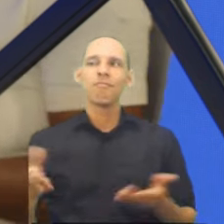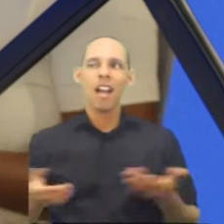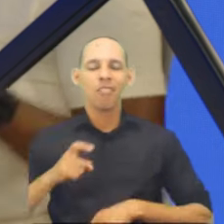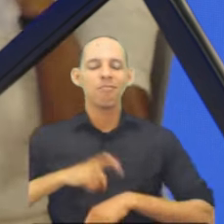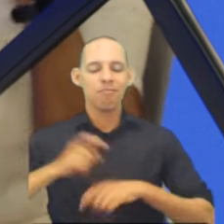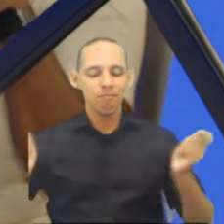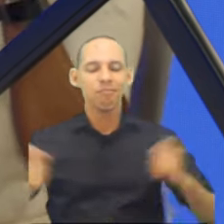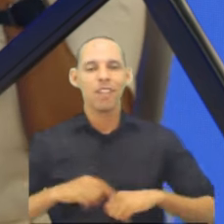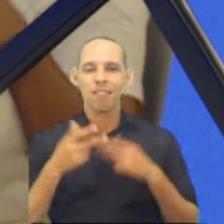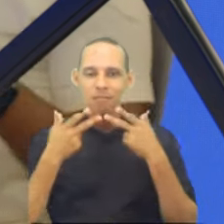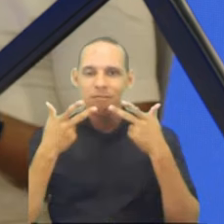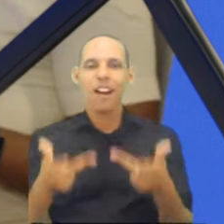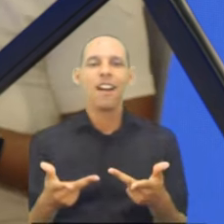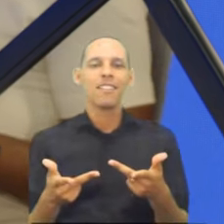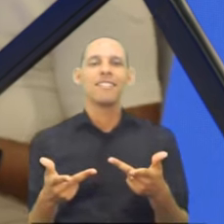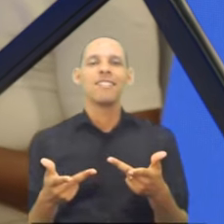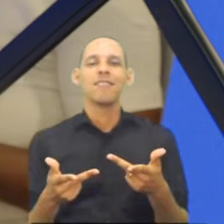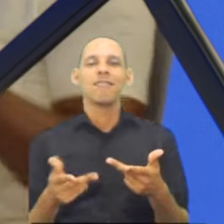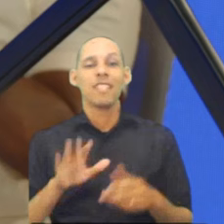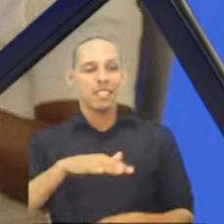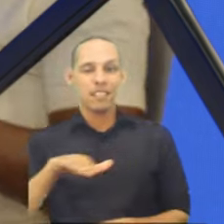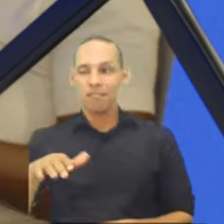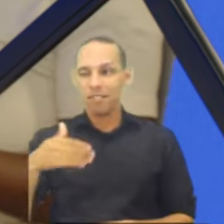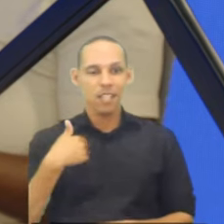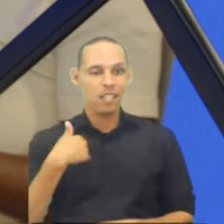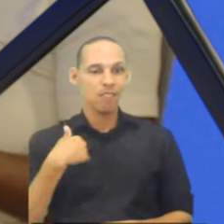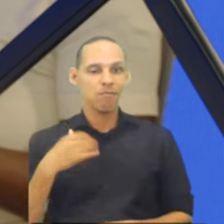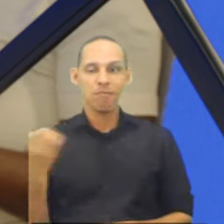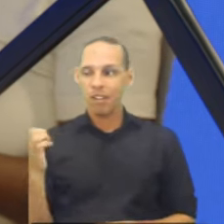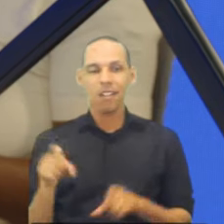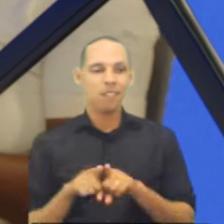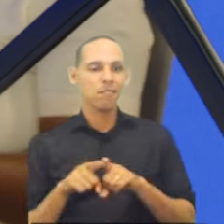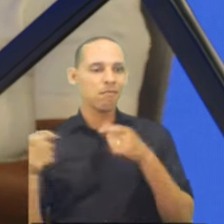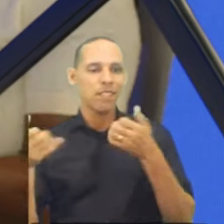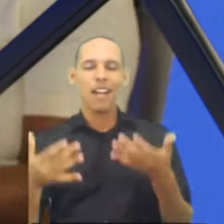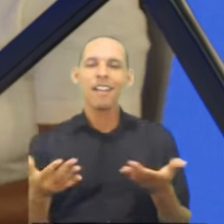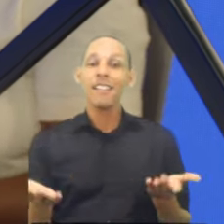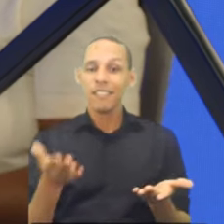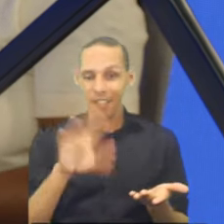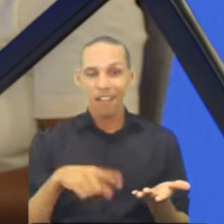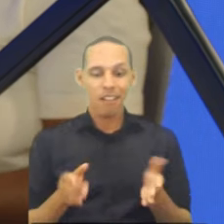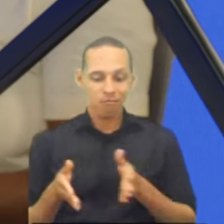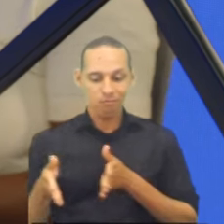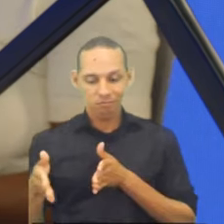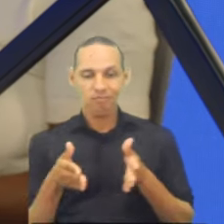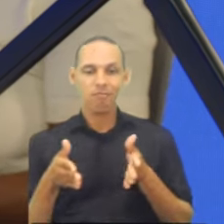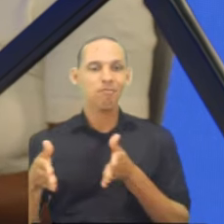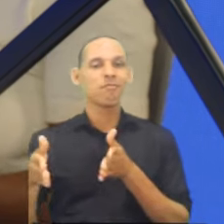assim não chegou aquele momento fiz eu sou também então é uma jornada